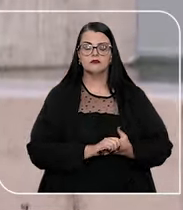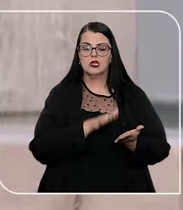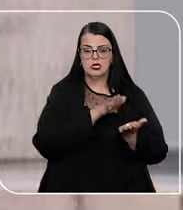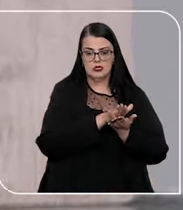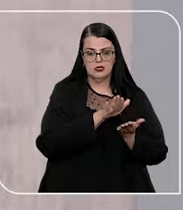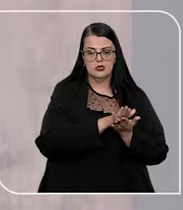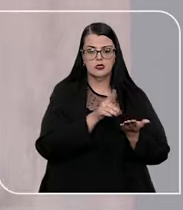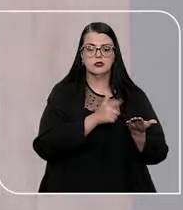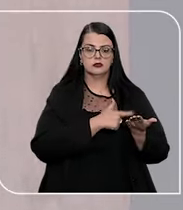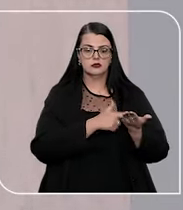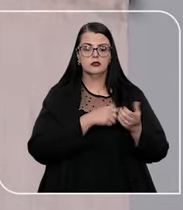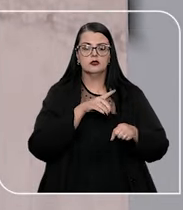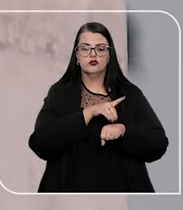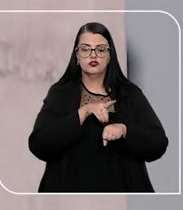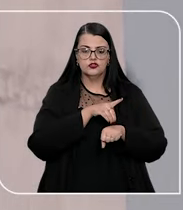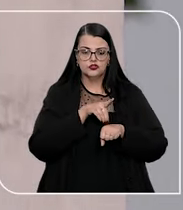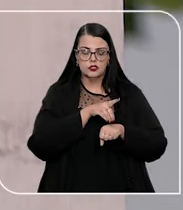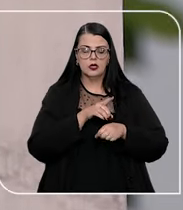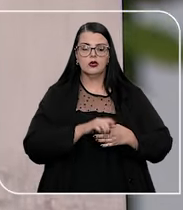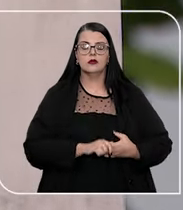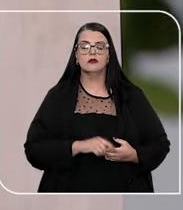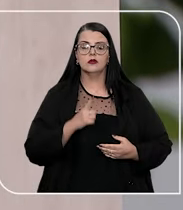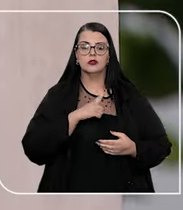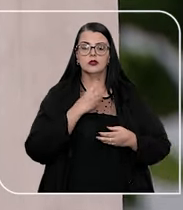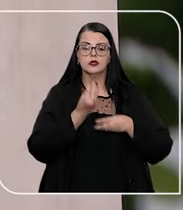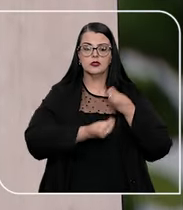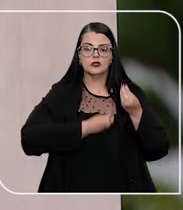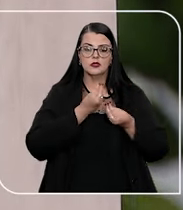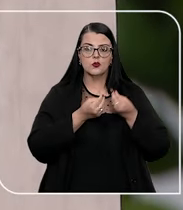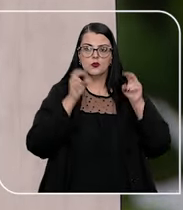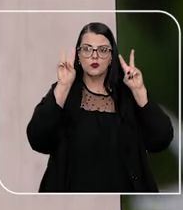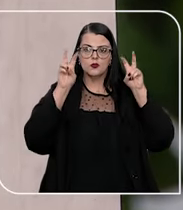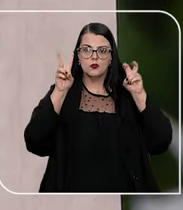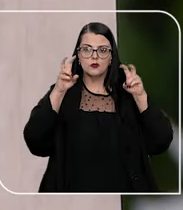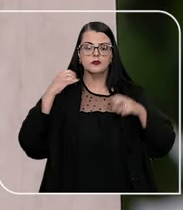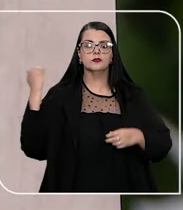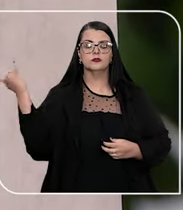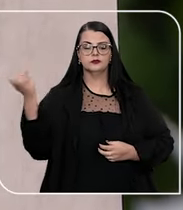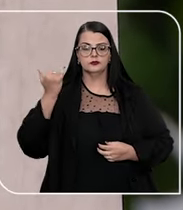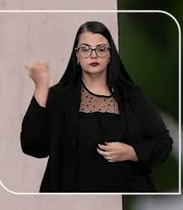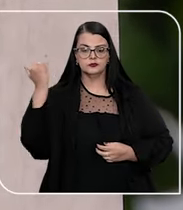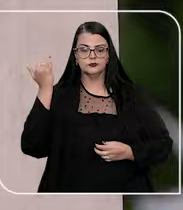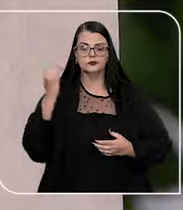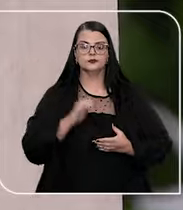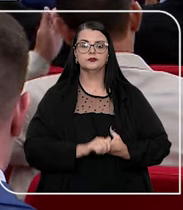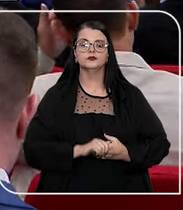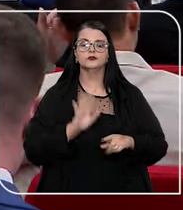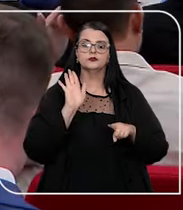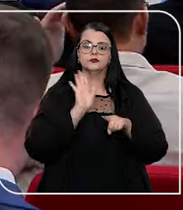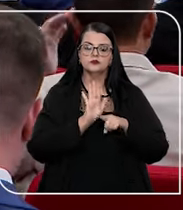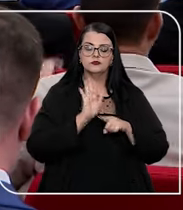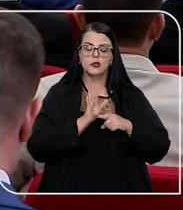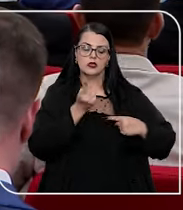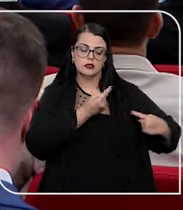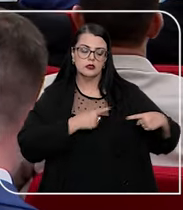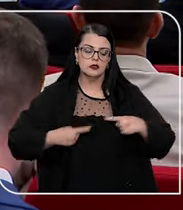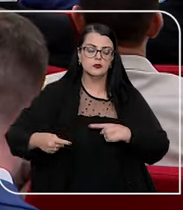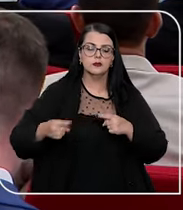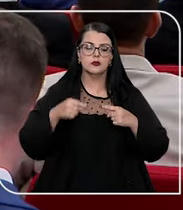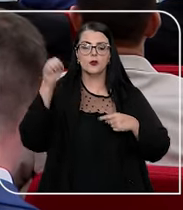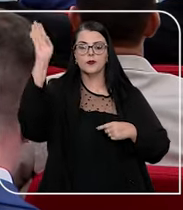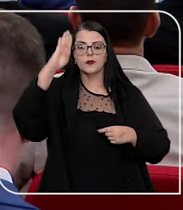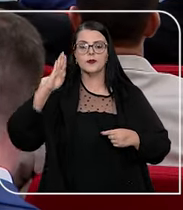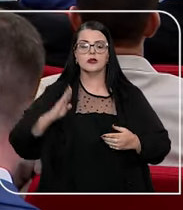nas versões impressa e digital a obra se aprofunda em matérias de grande relevância contribuindo para o